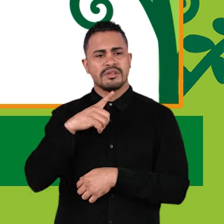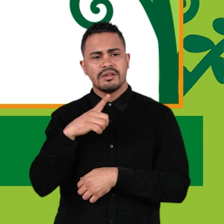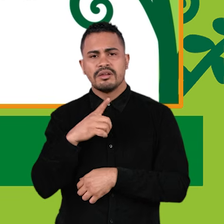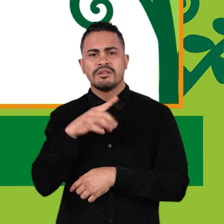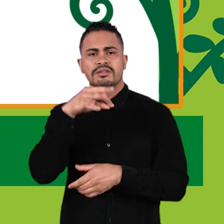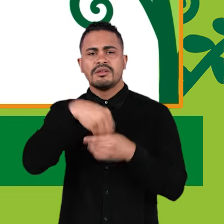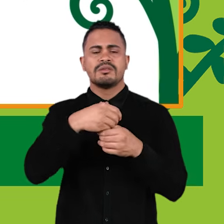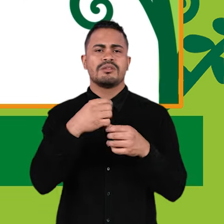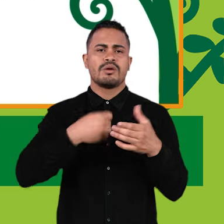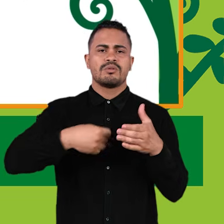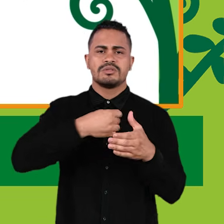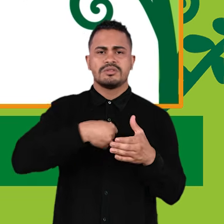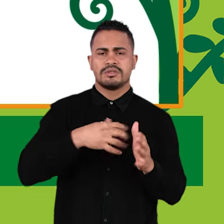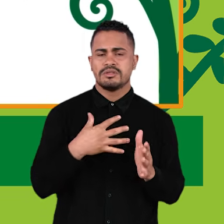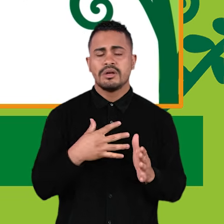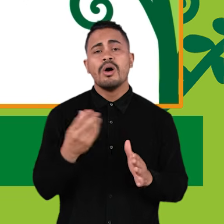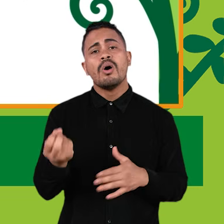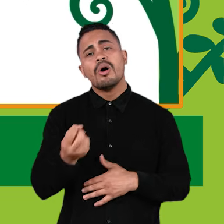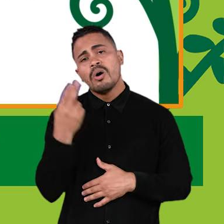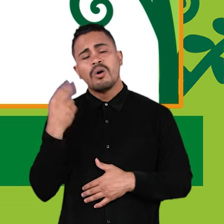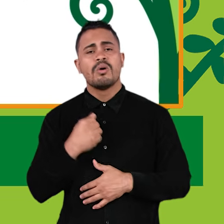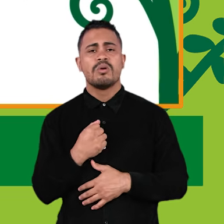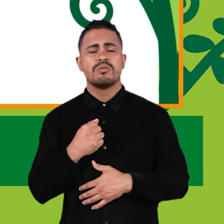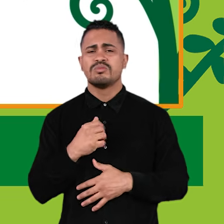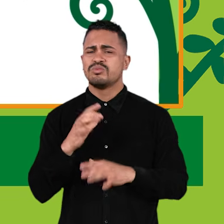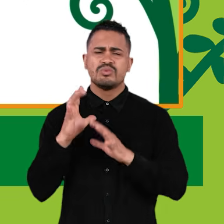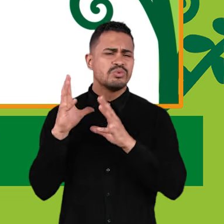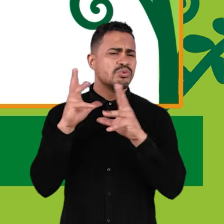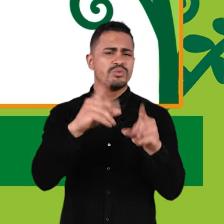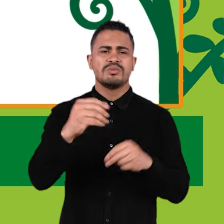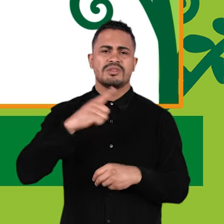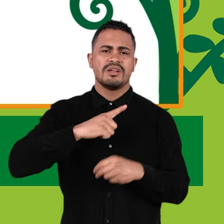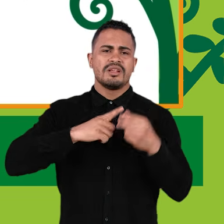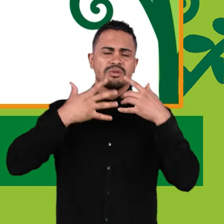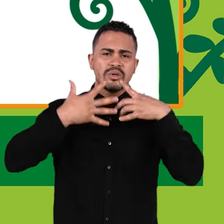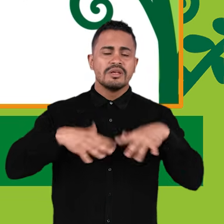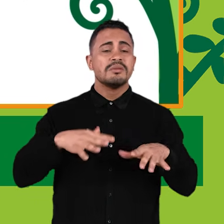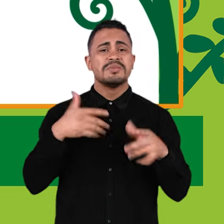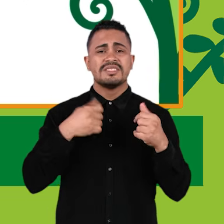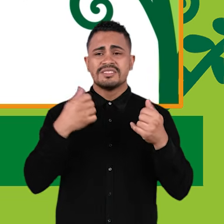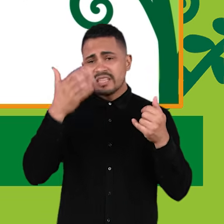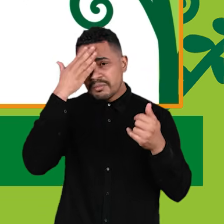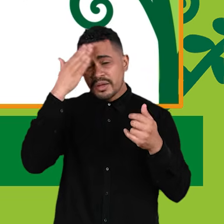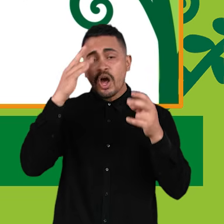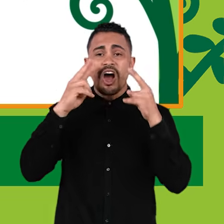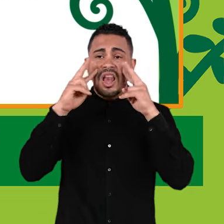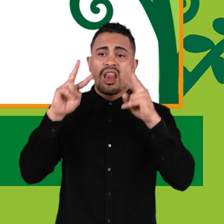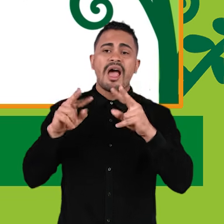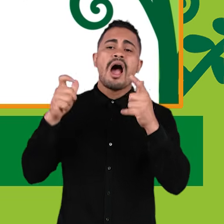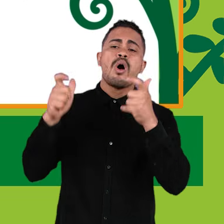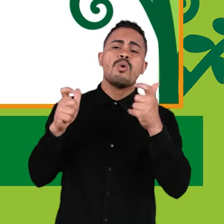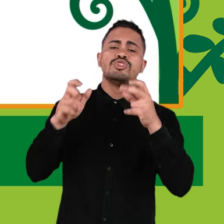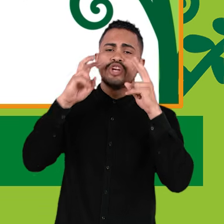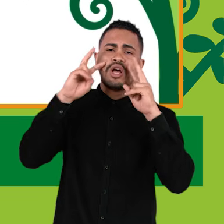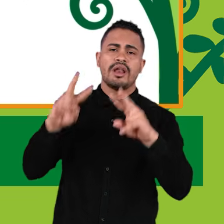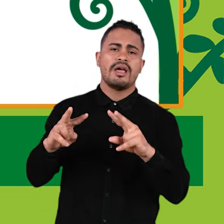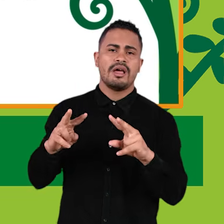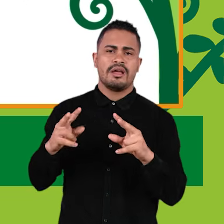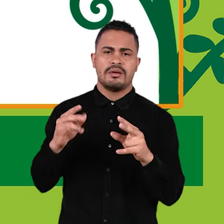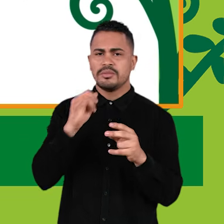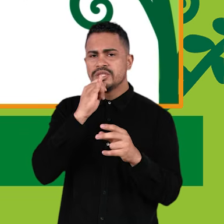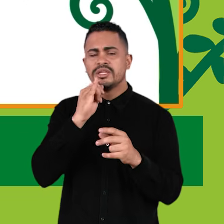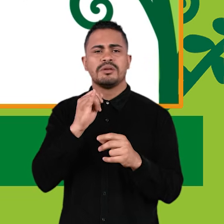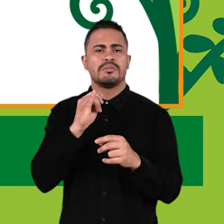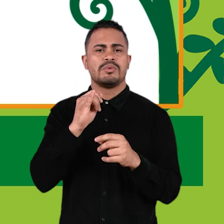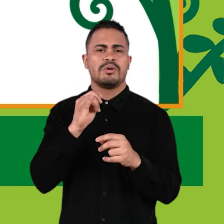levando um grãozinho de açúcar. Então, a natureza está em tudo. É só a gente saber observar, a gente saber ver o canto